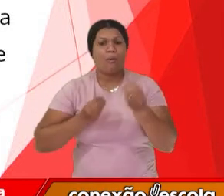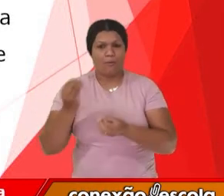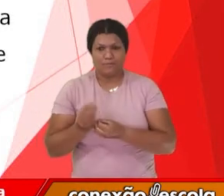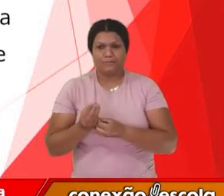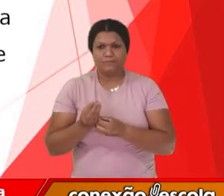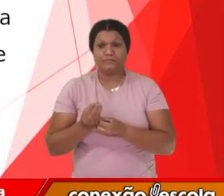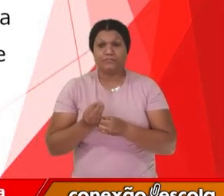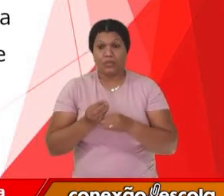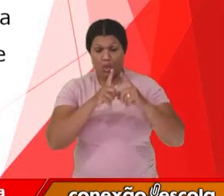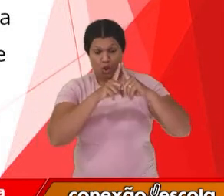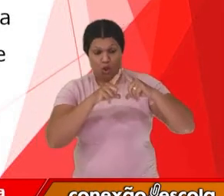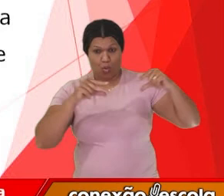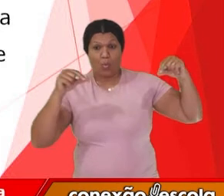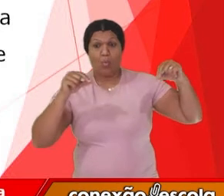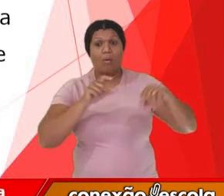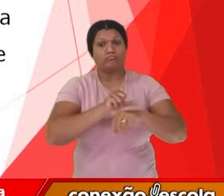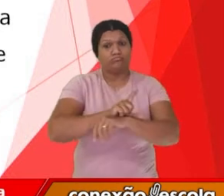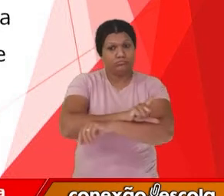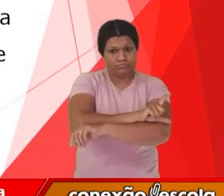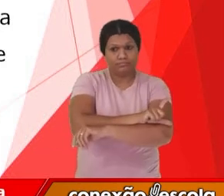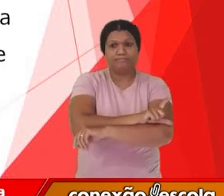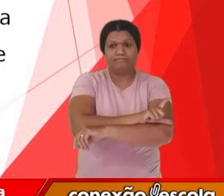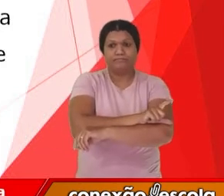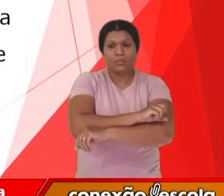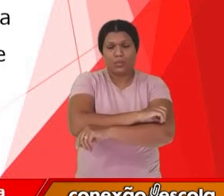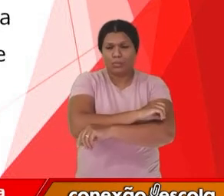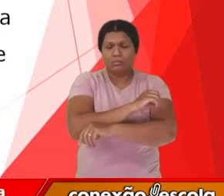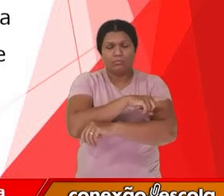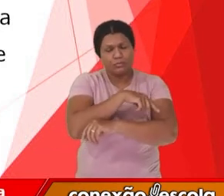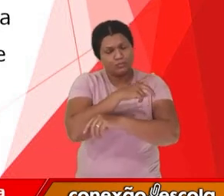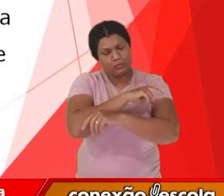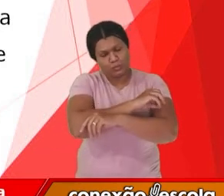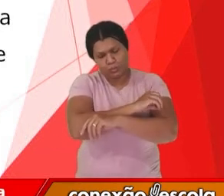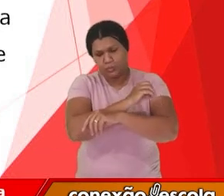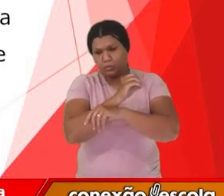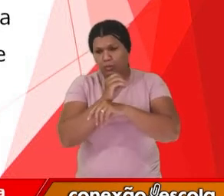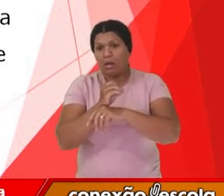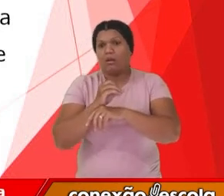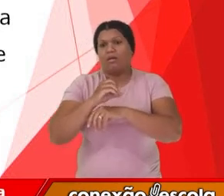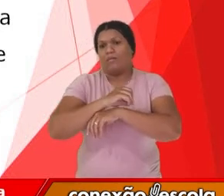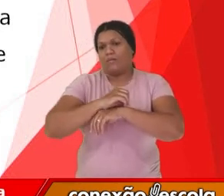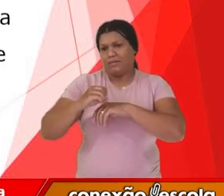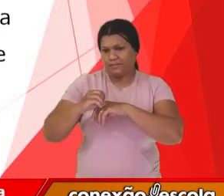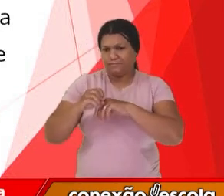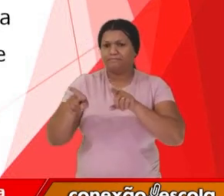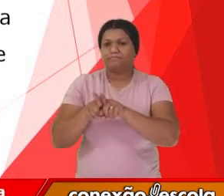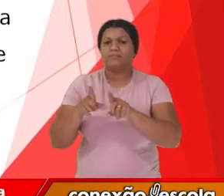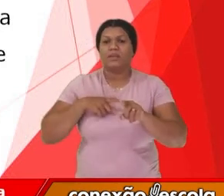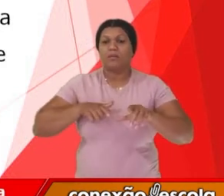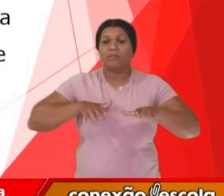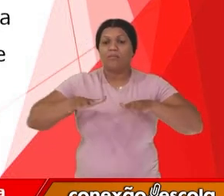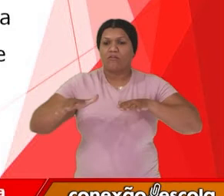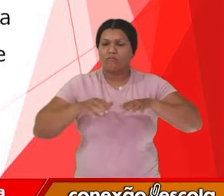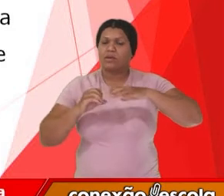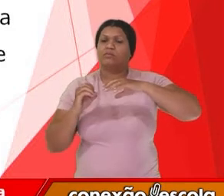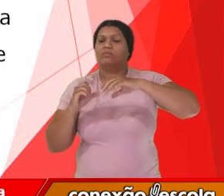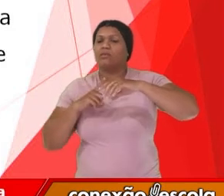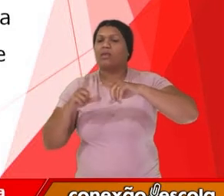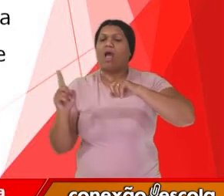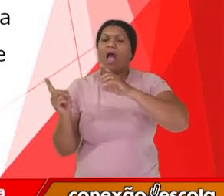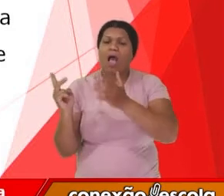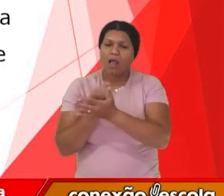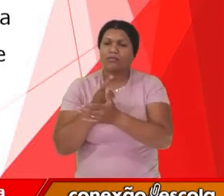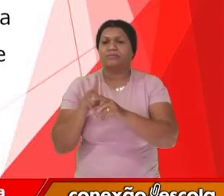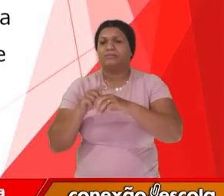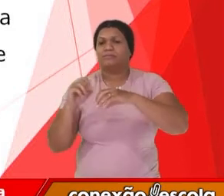no leste e se põe no oeste. Ela também realiza um movimento de rotação e um outro movimento